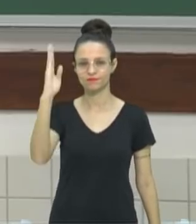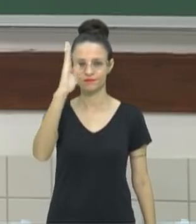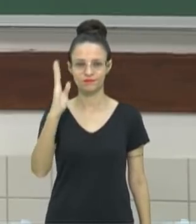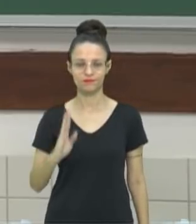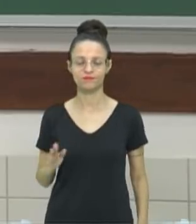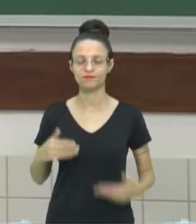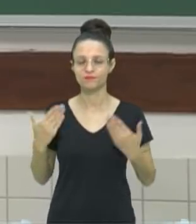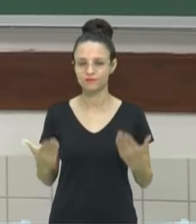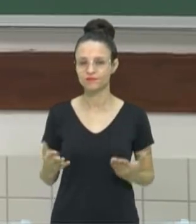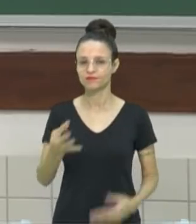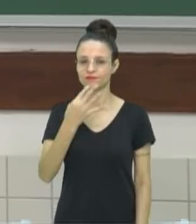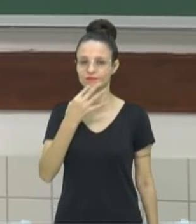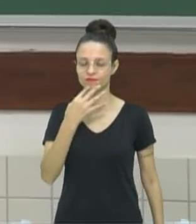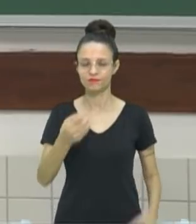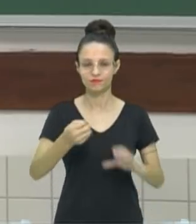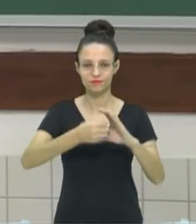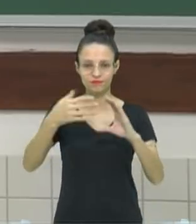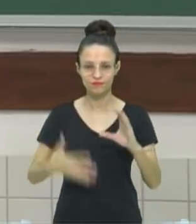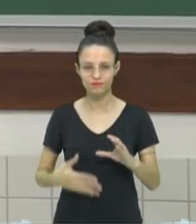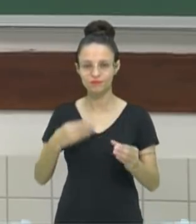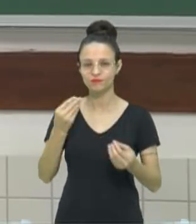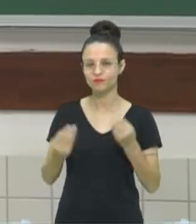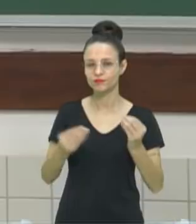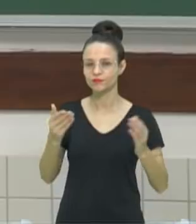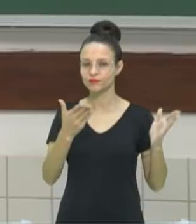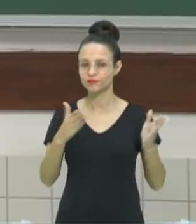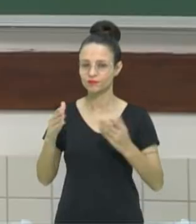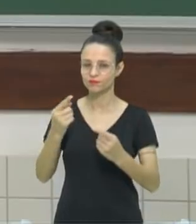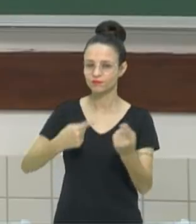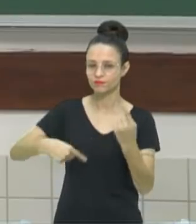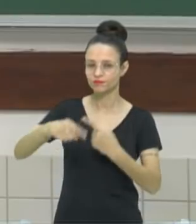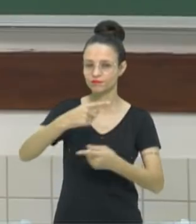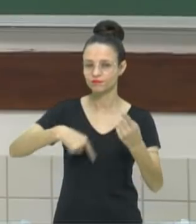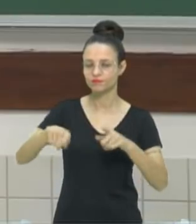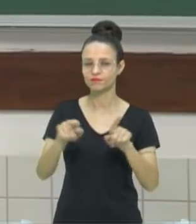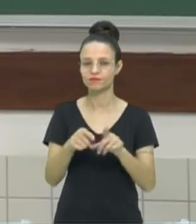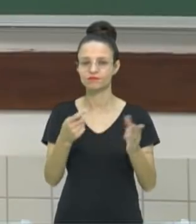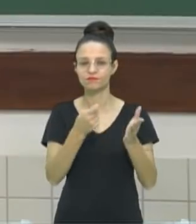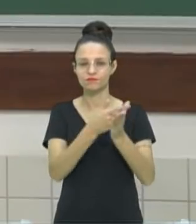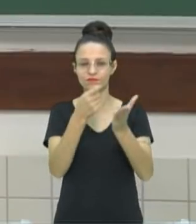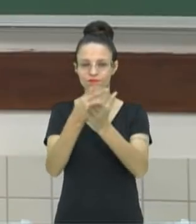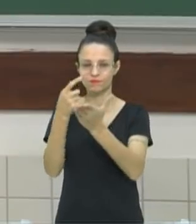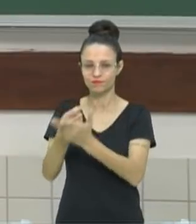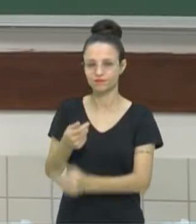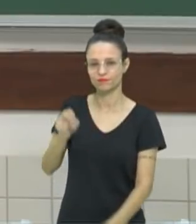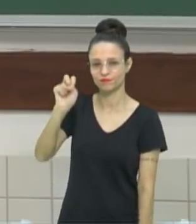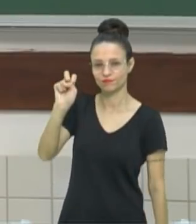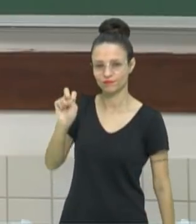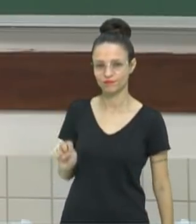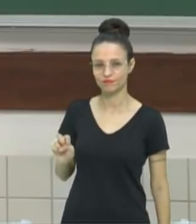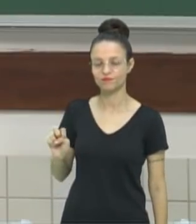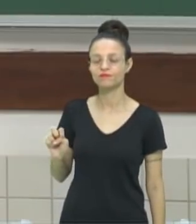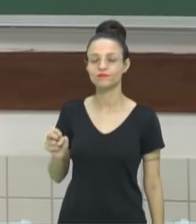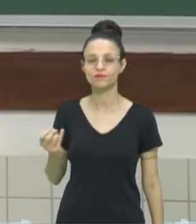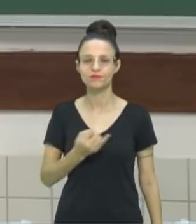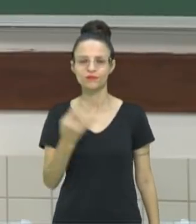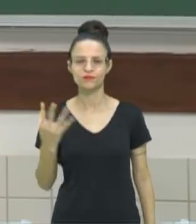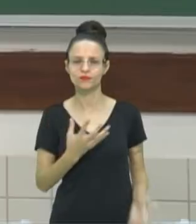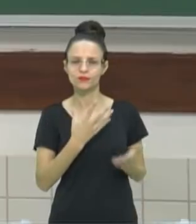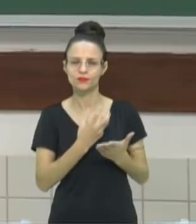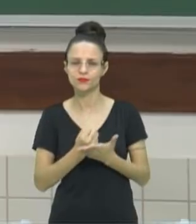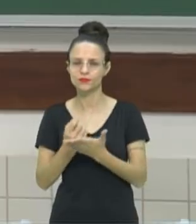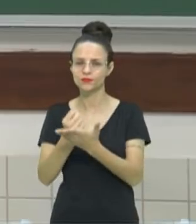conhecer um pouquinho as características ali de produção, circulação e consumo na região sul. Alguns dados ali